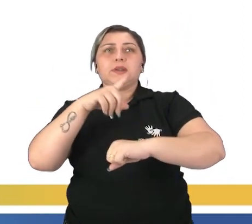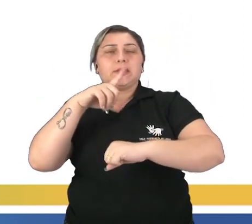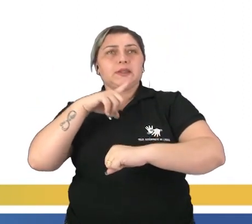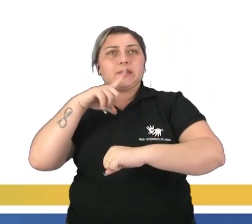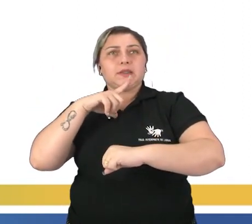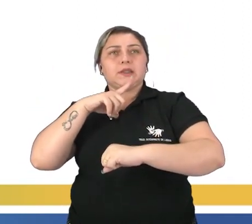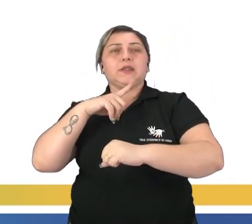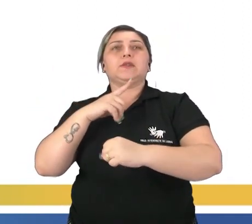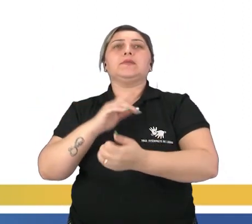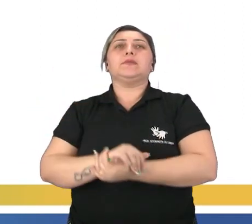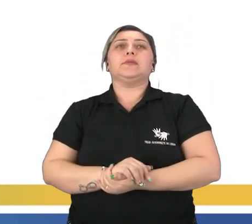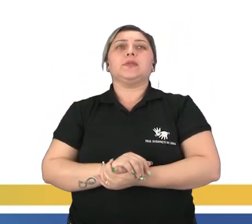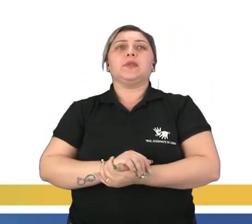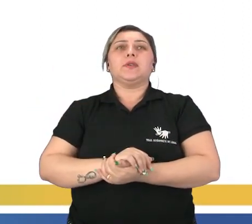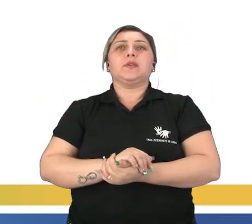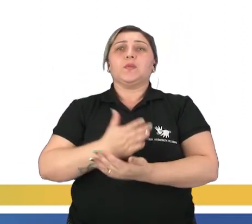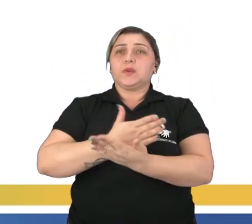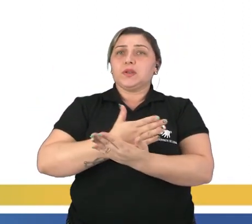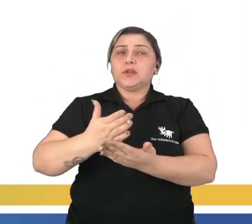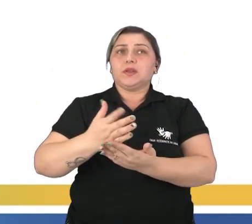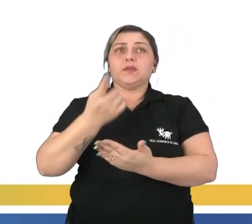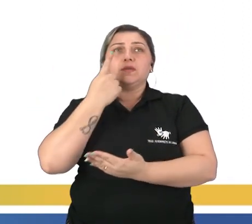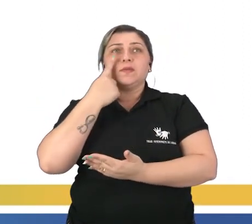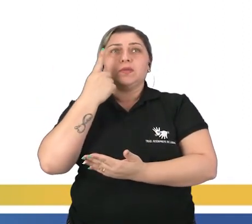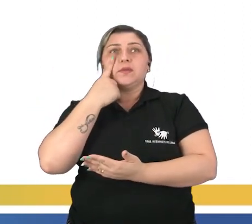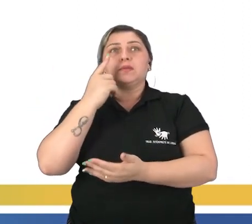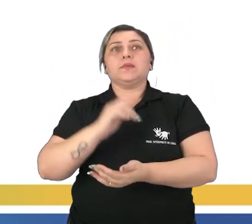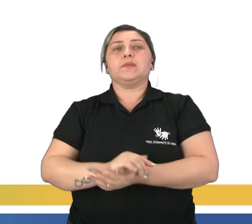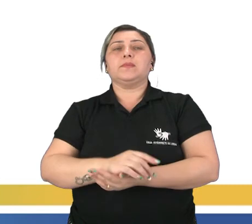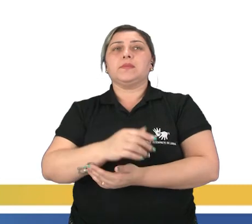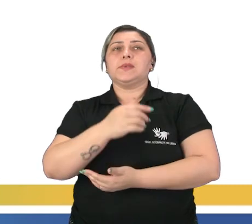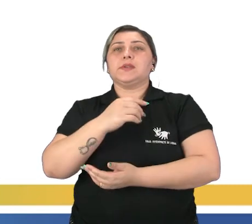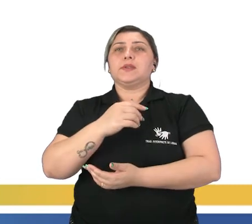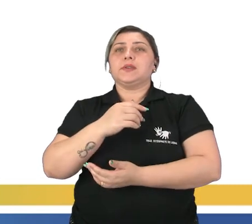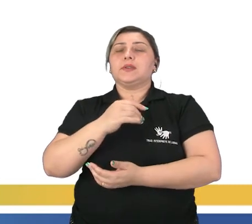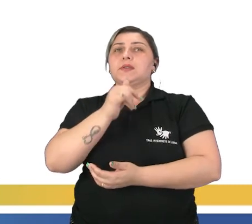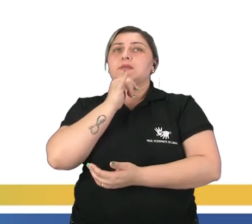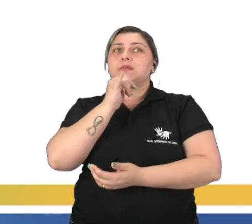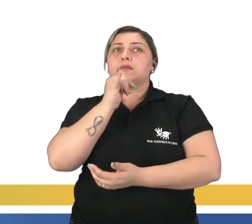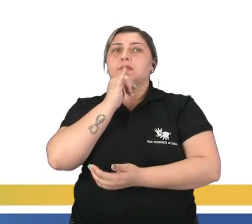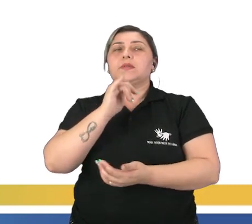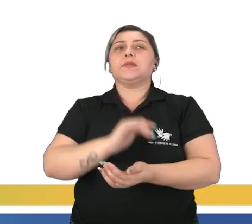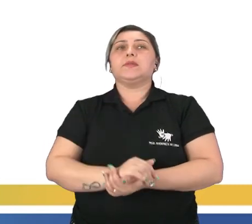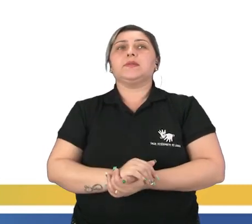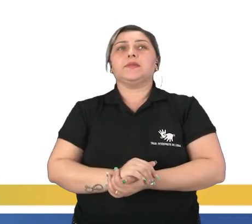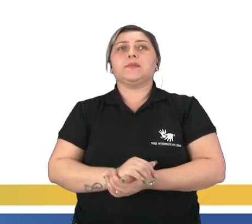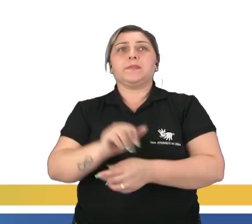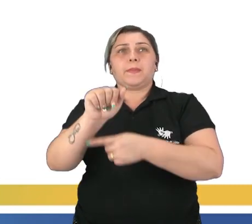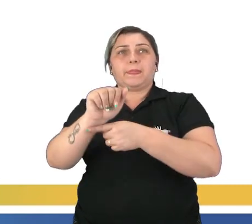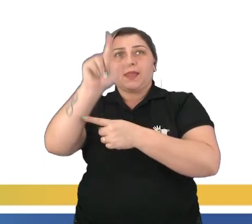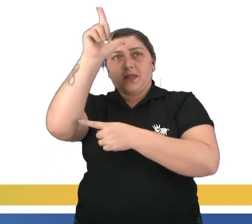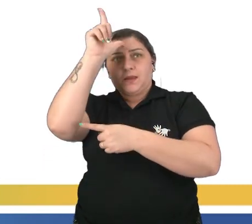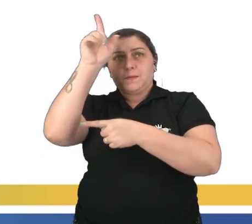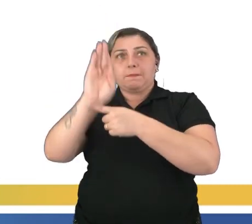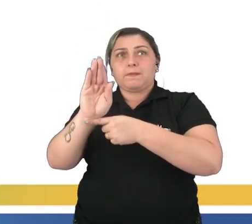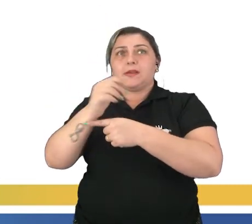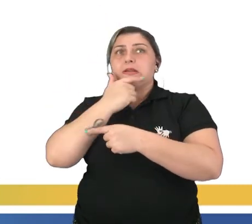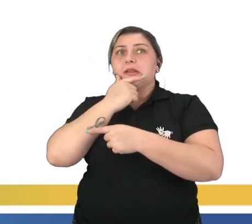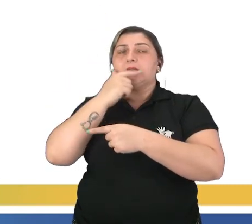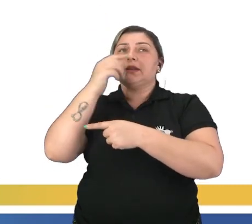esse pioneirismo? A gente viu que a primeira fase, por exemplo, foi desenvolvida por esse país. Letra A, Alemanha.